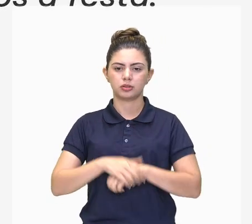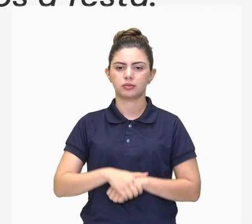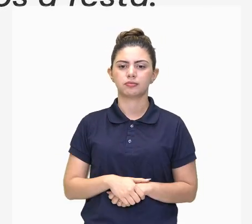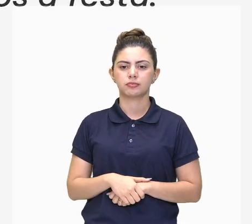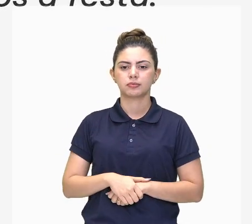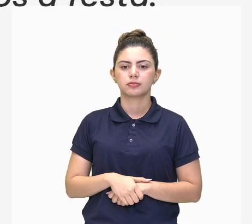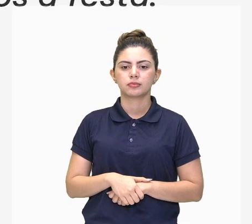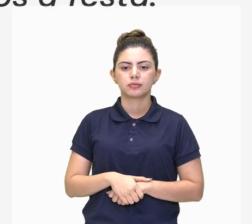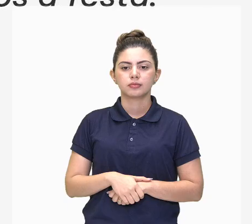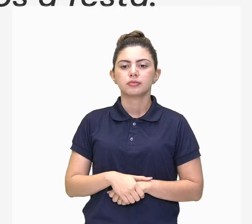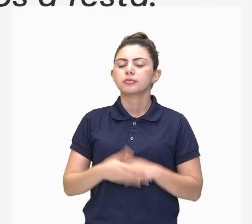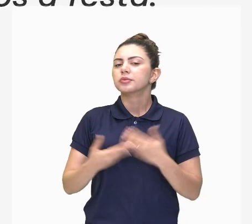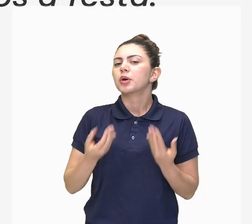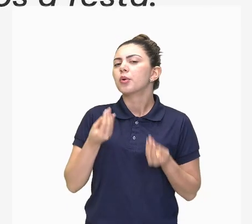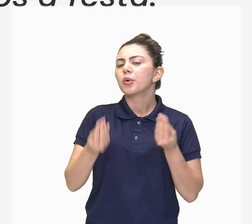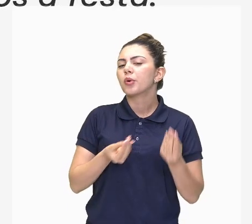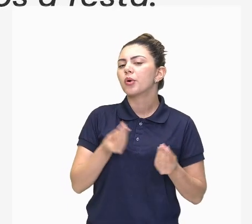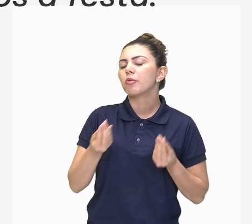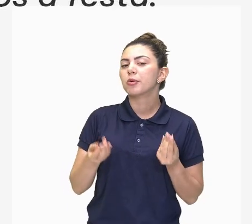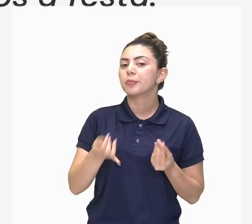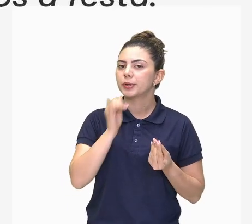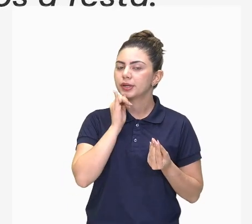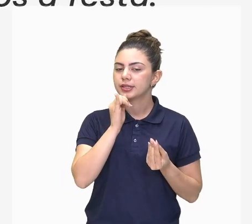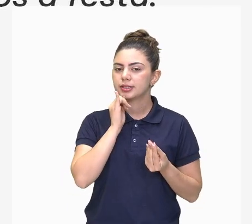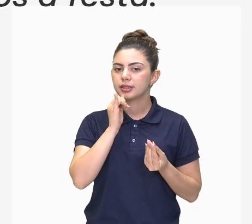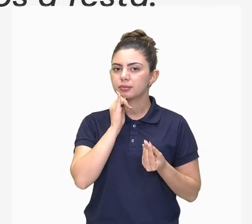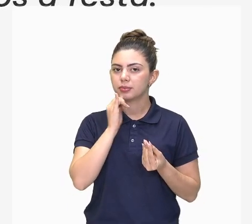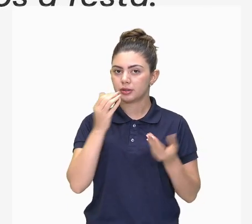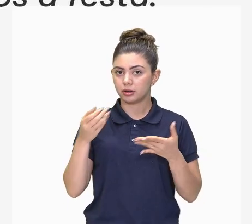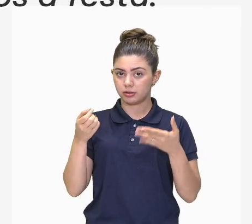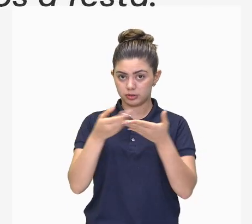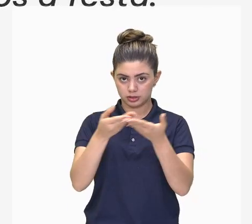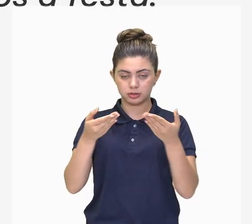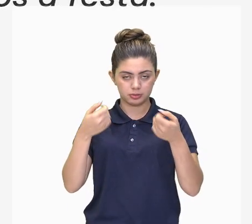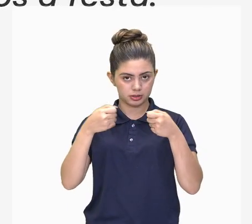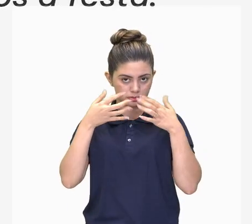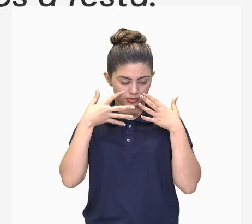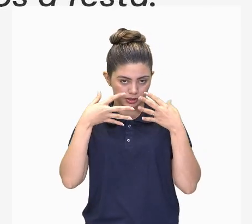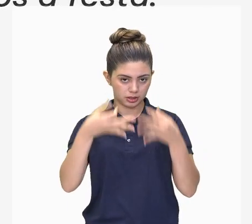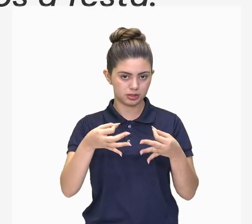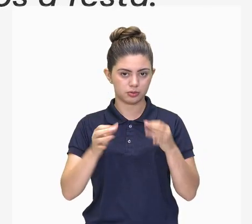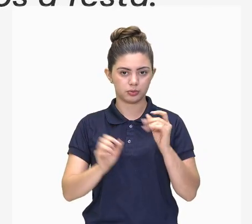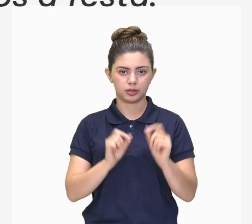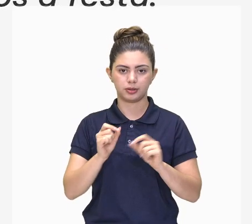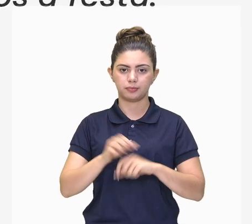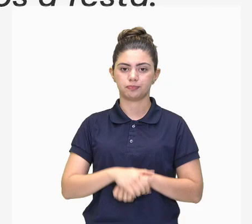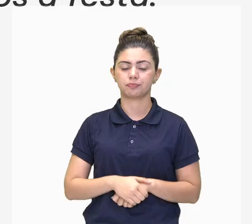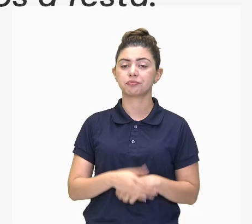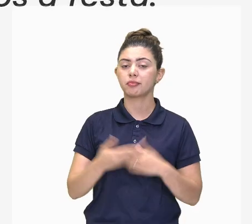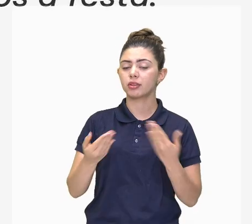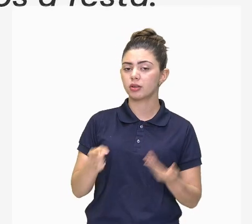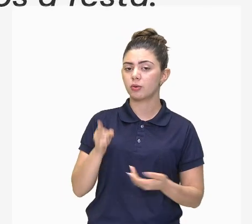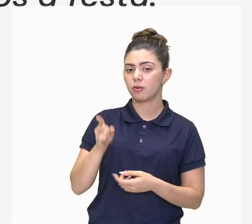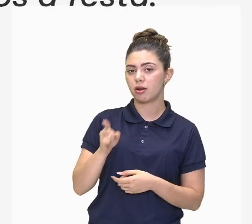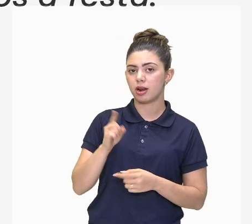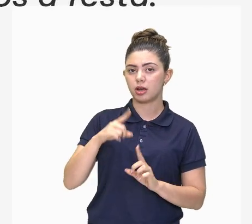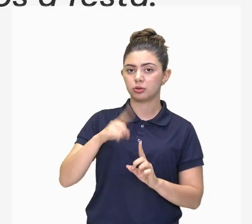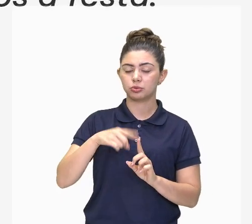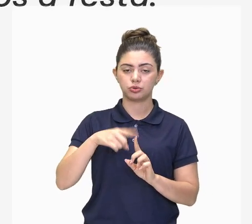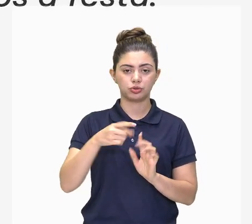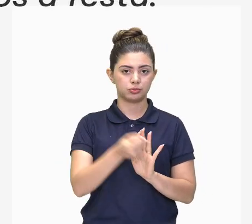sensações de sentidos diferentes, turma, quero chamar a atenção de vocês, porque a sinestesia, ela